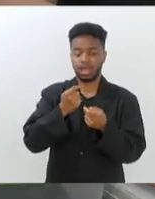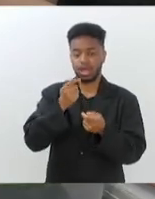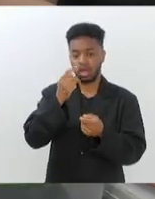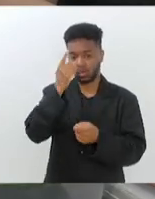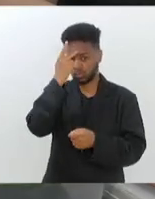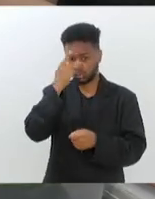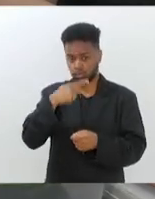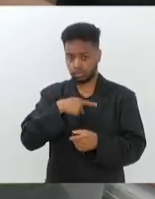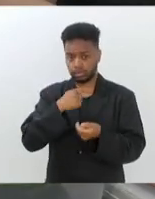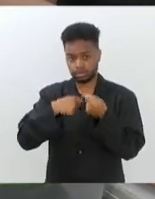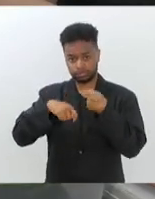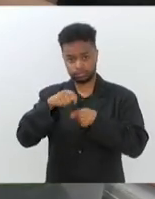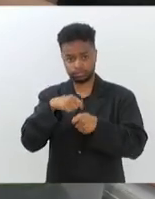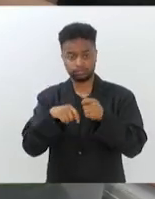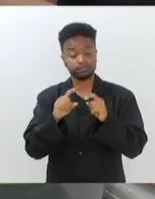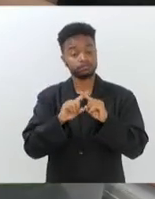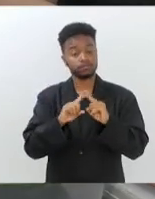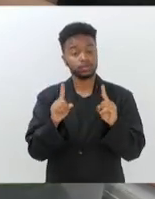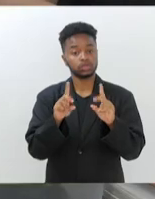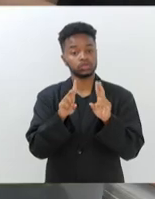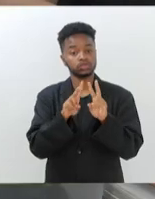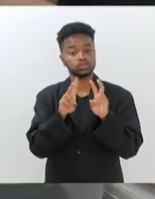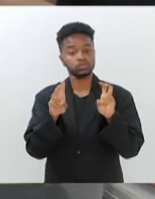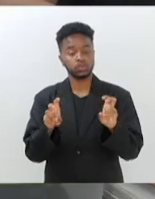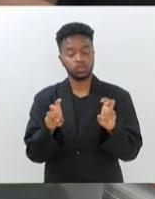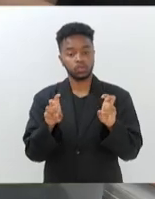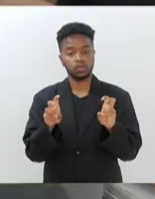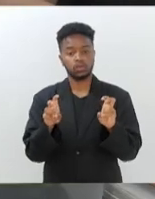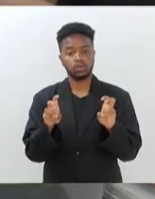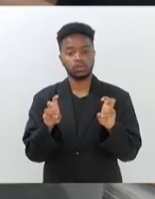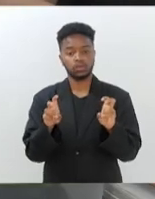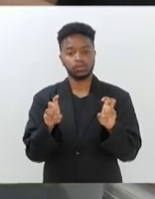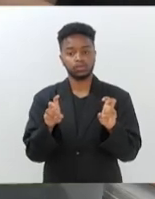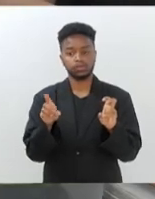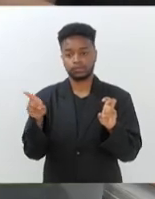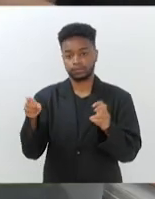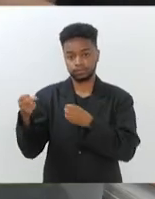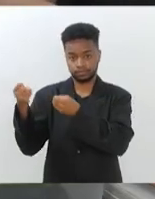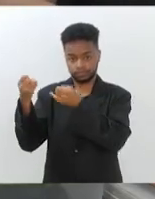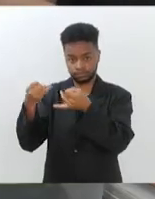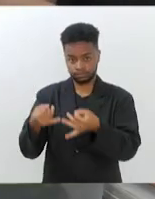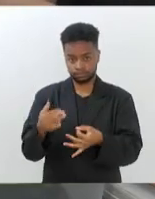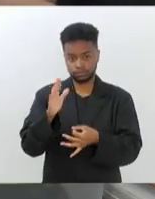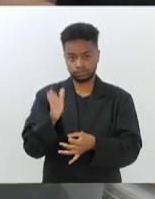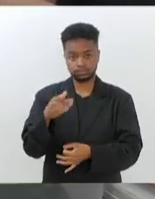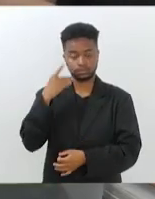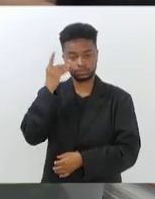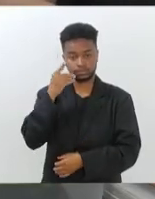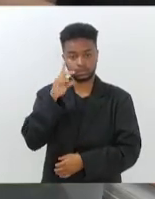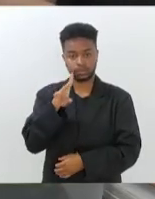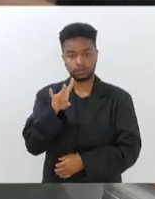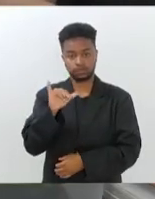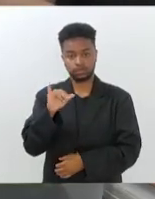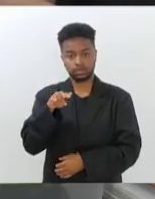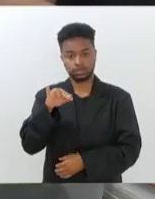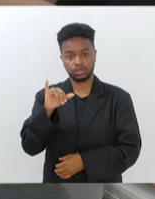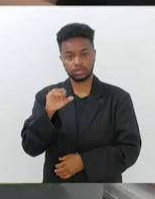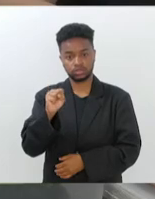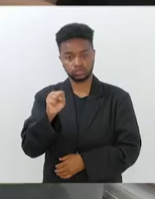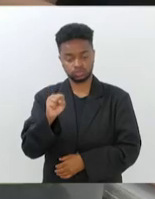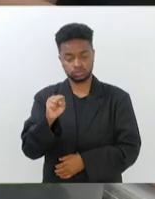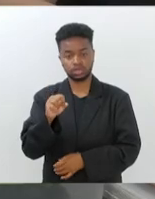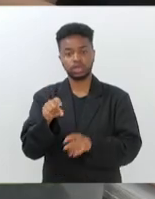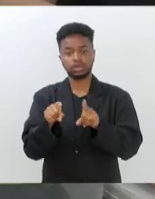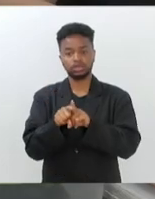e em relação à questão depois do esclarecimento feito pelo Deputado Vinícius kolino e e